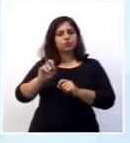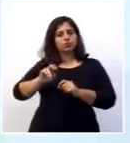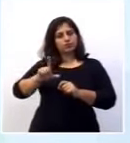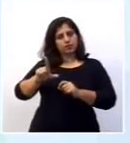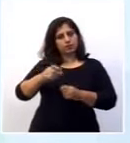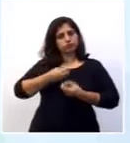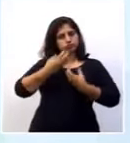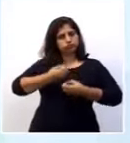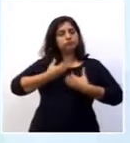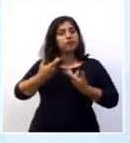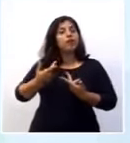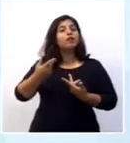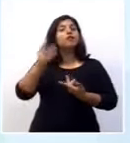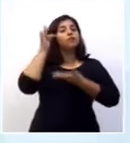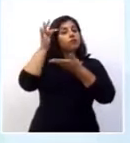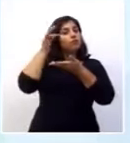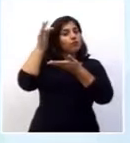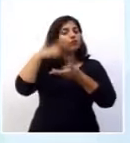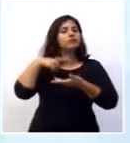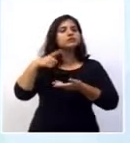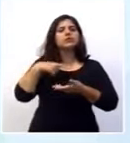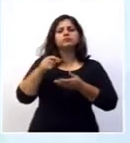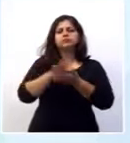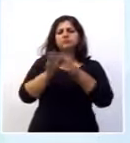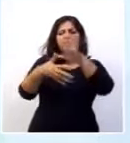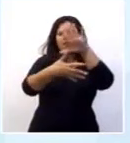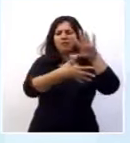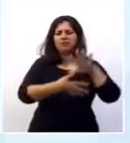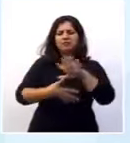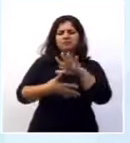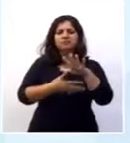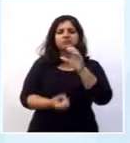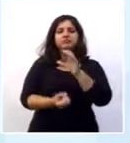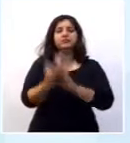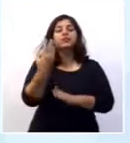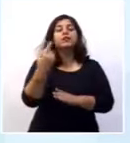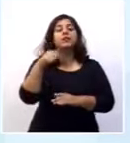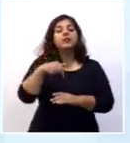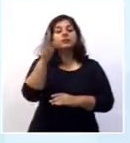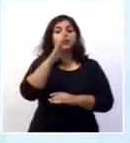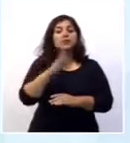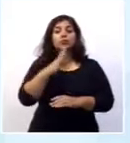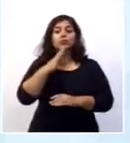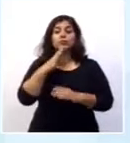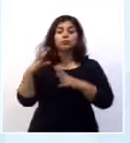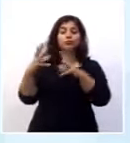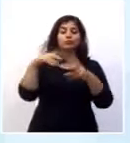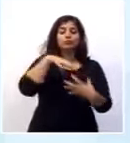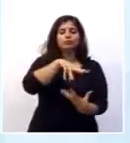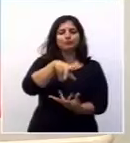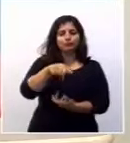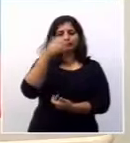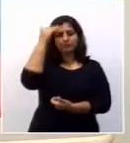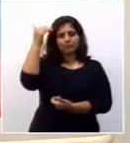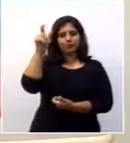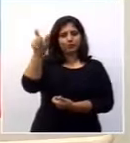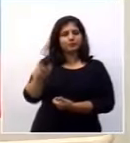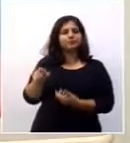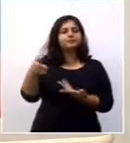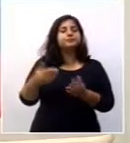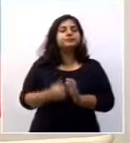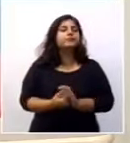artistas folclóricos mais celebrados da América Latina e o xilogravurista brasileiro mais conhecido do mundo. Agora eu gostaria